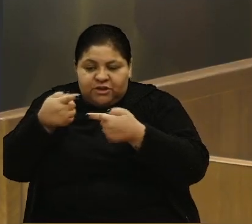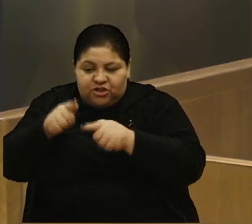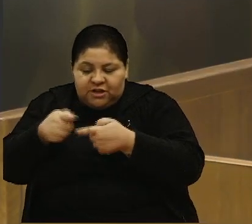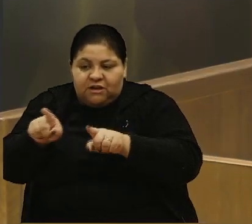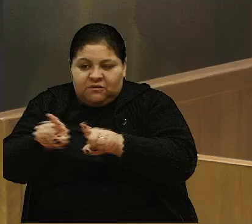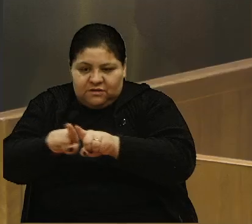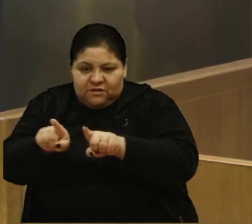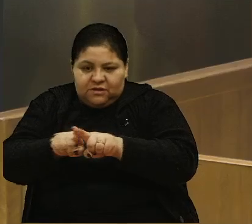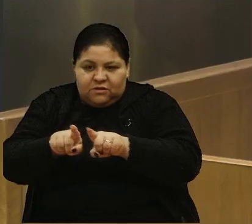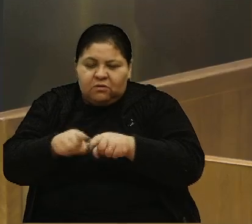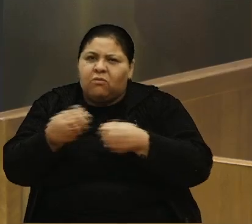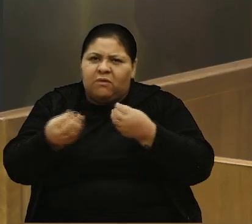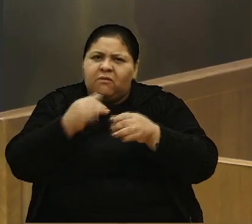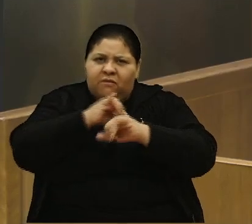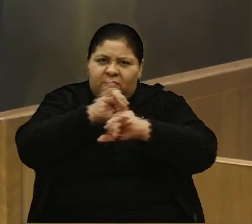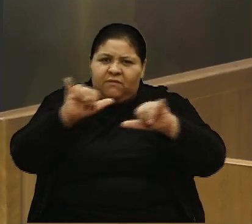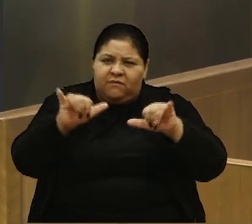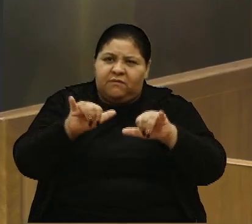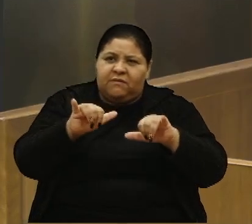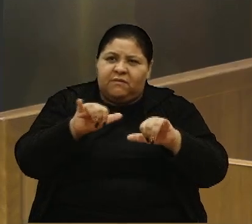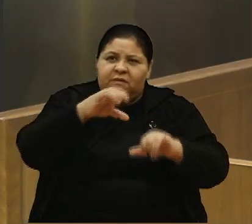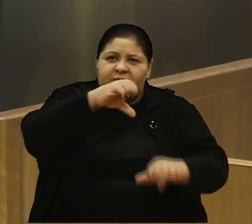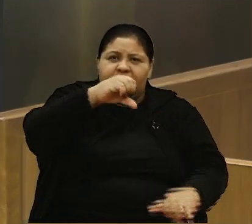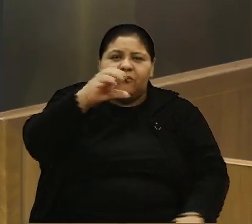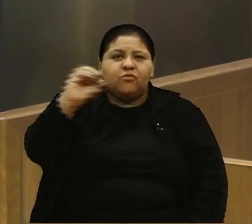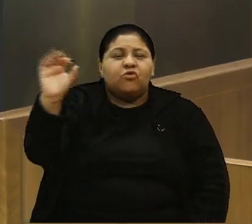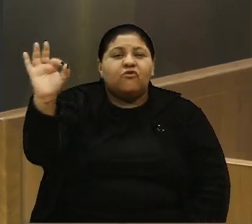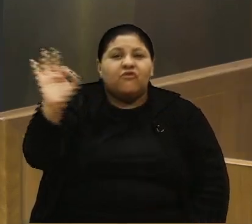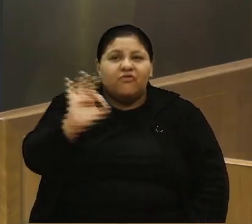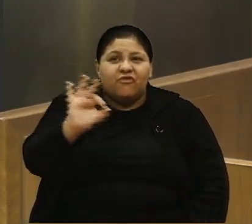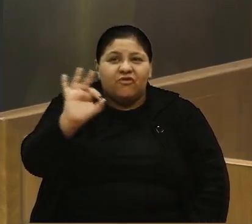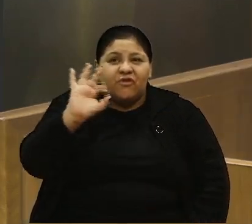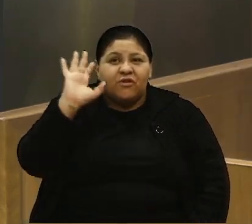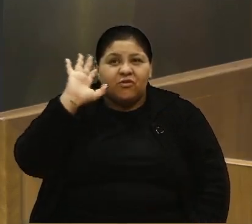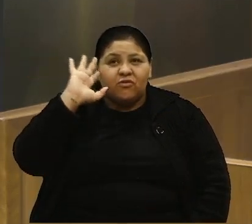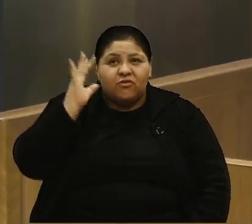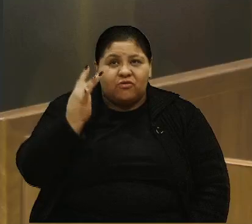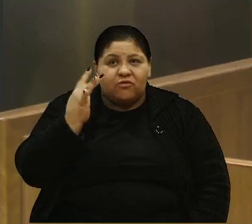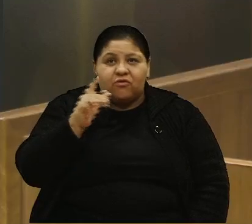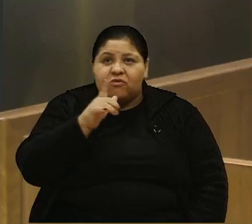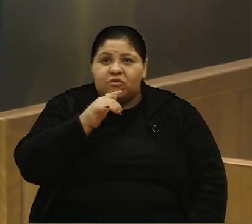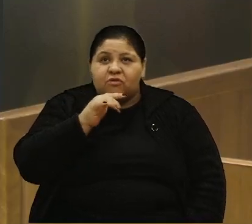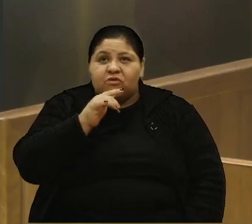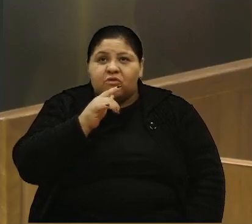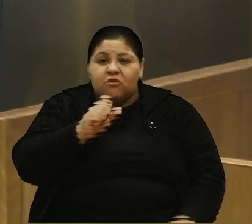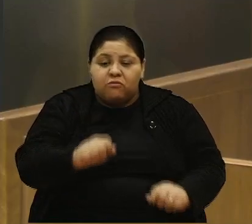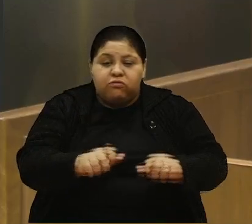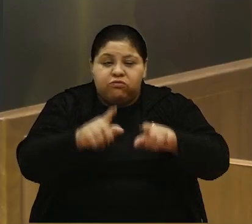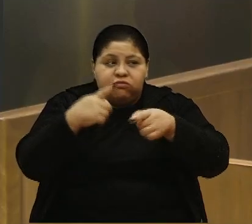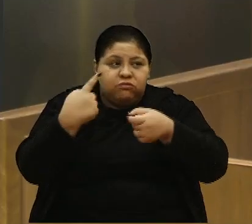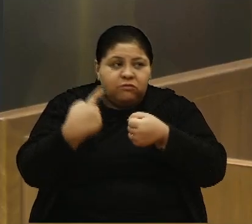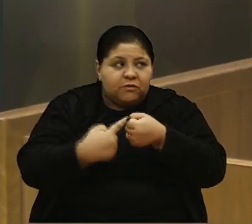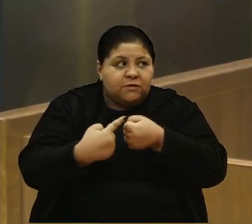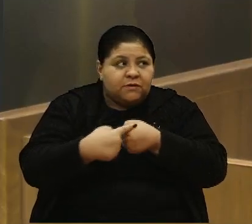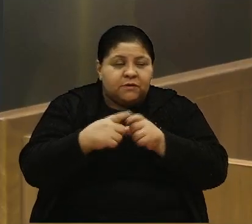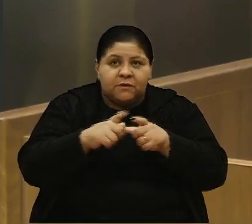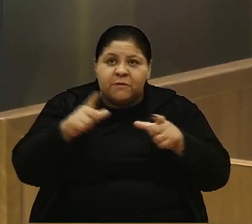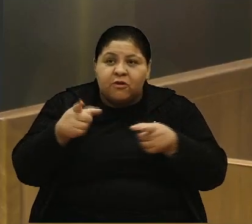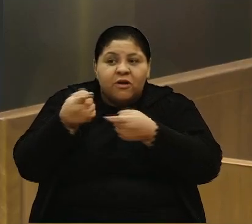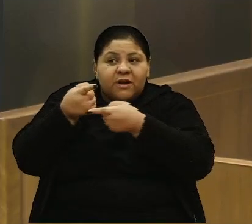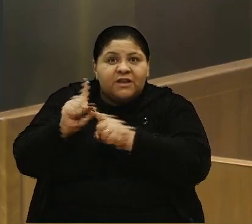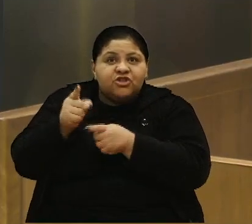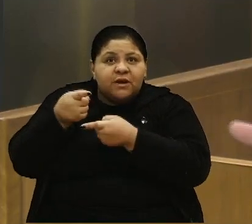Quando saiu essa notícia aqui, que 90%, vai resolver 90% dos alagamentos da cidade, a maioria é